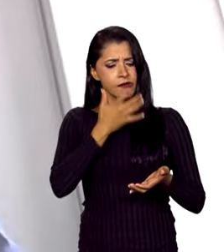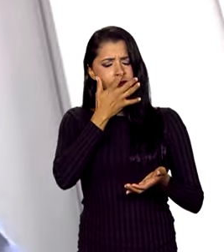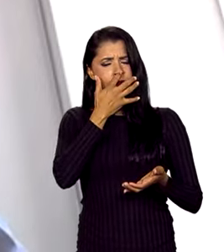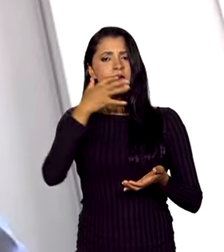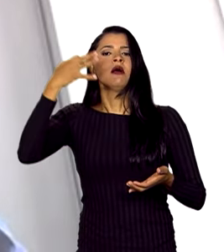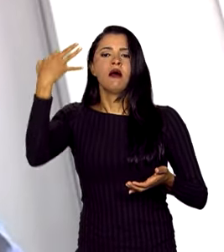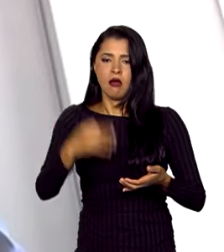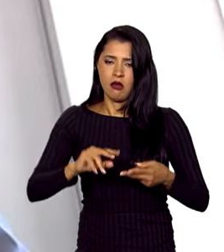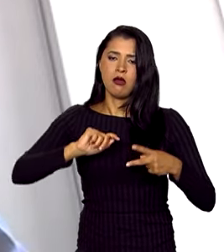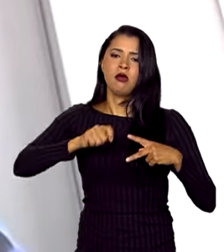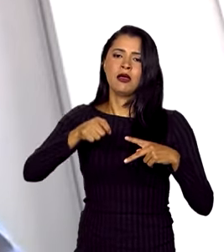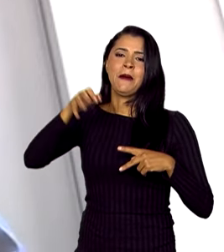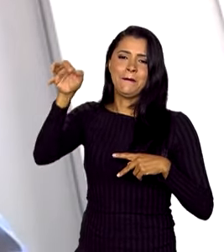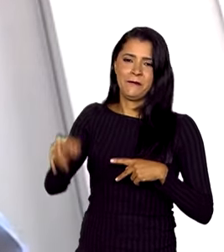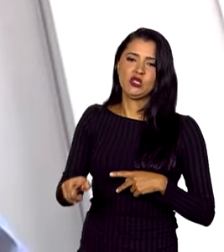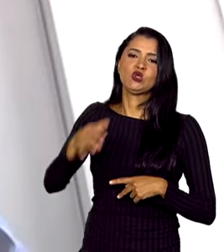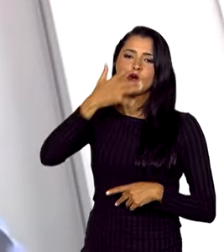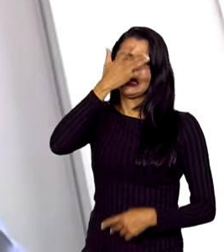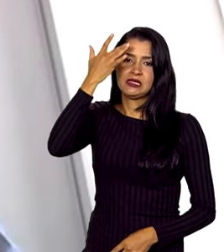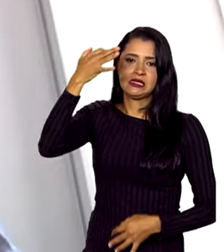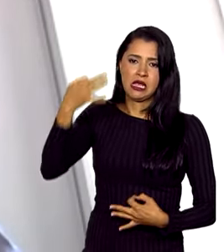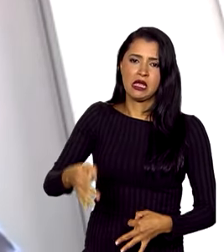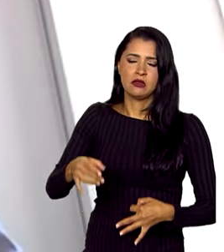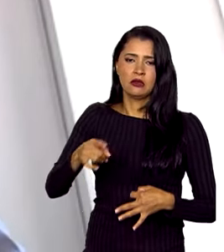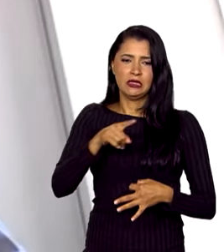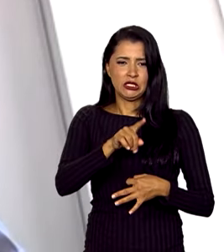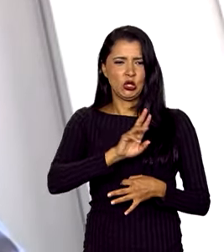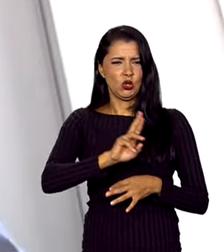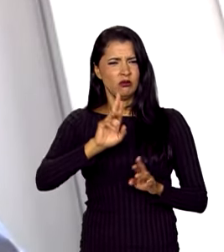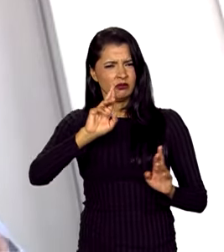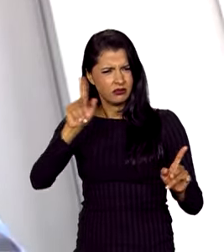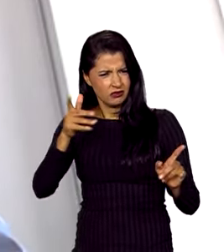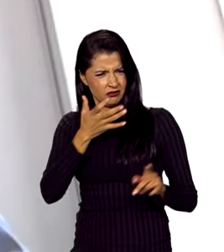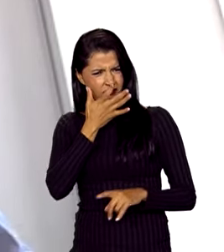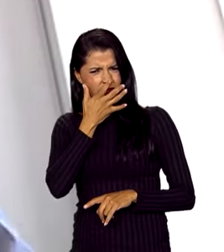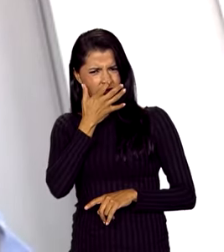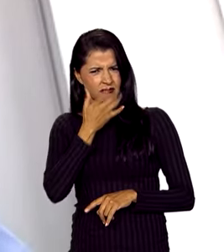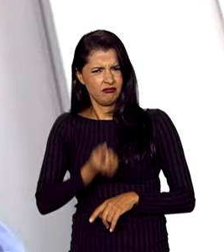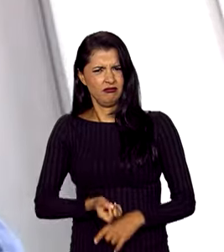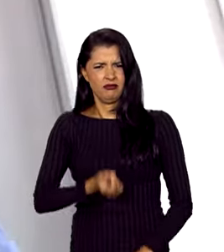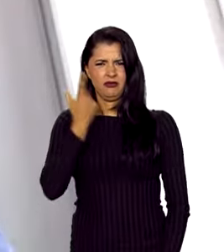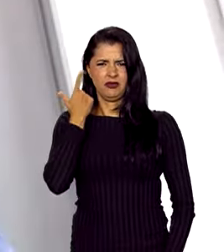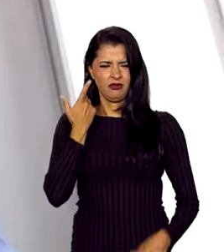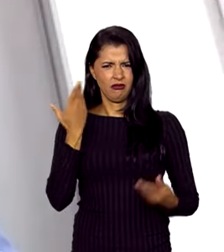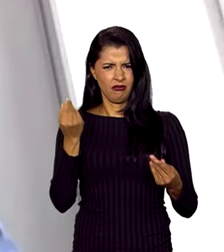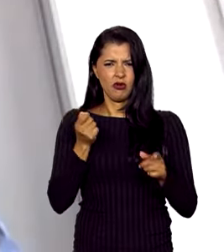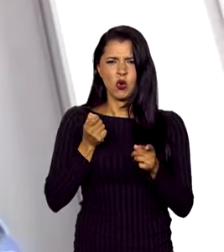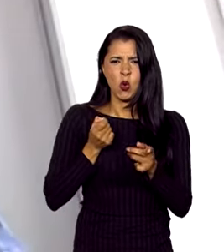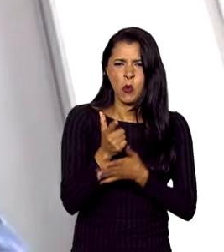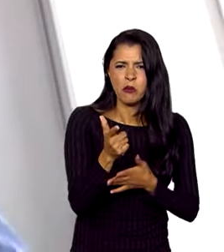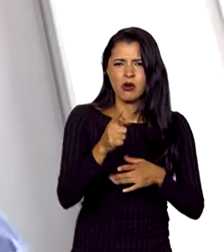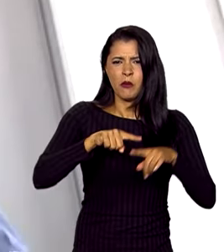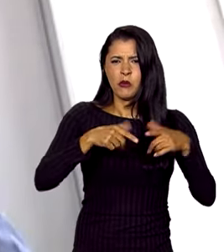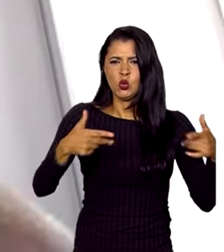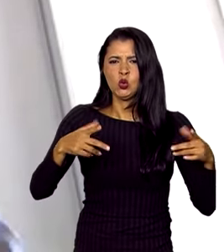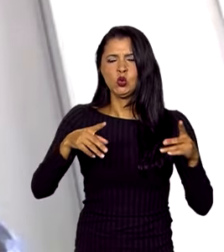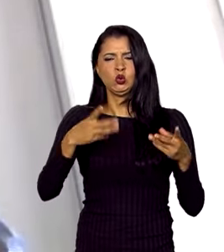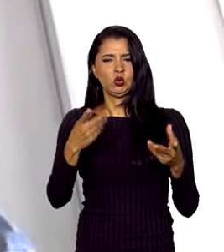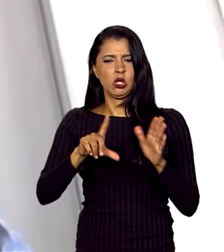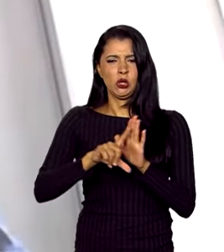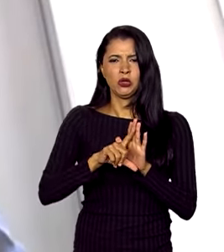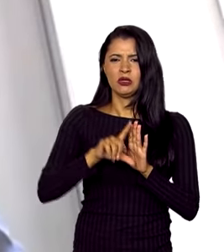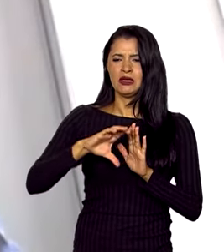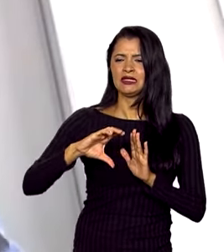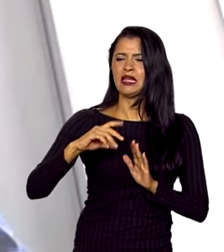você está fazendo o Pix para a pessoa que você quer fazer. Se tiver um nome muito diferente, uma coisa estranha, você está comprando um produto numa loja e vem um